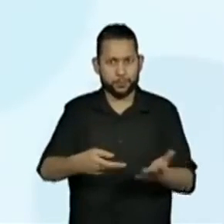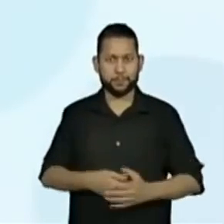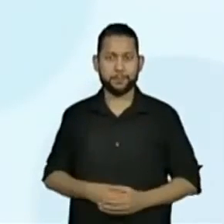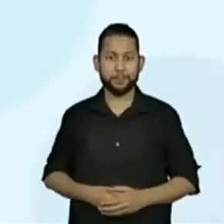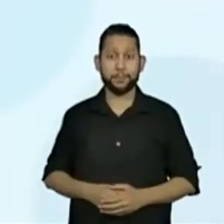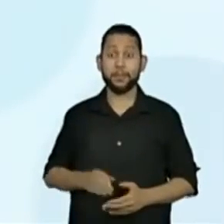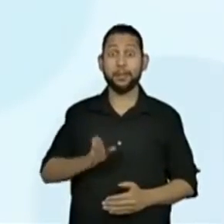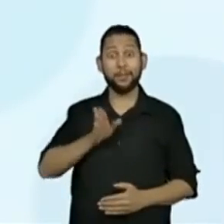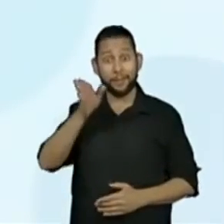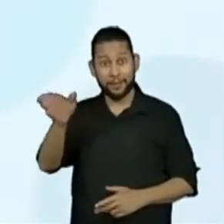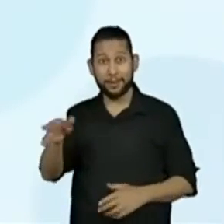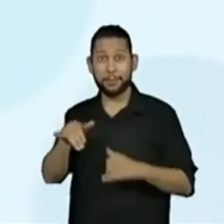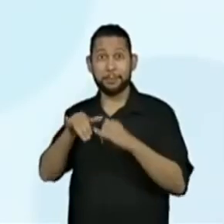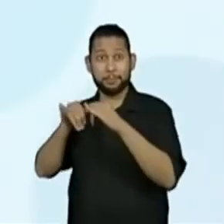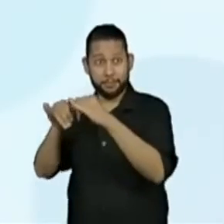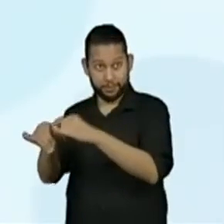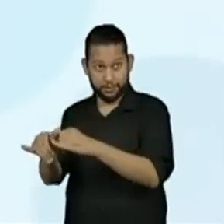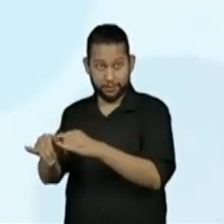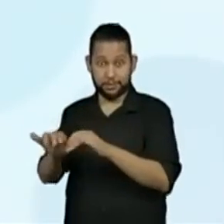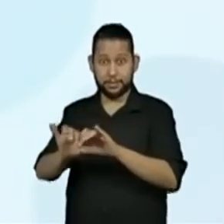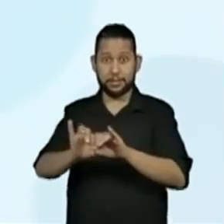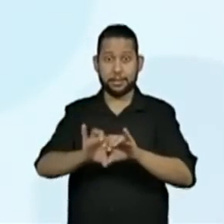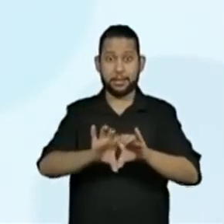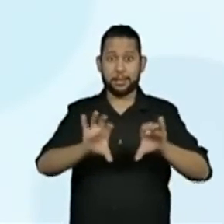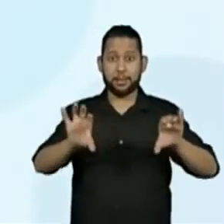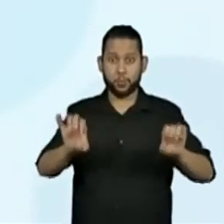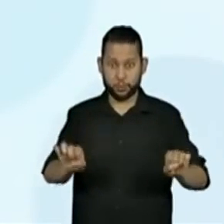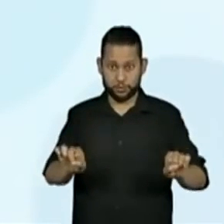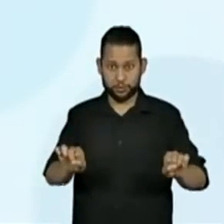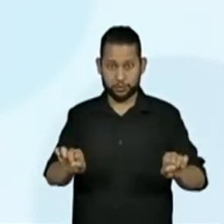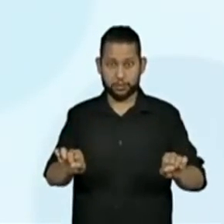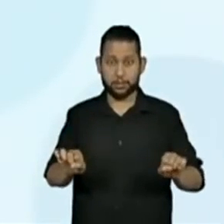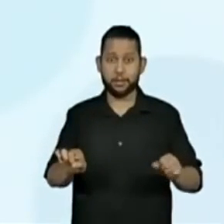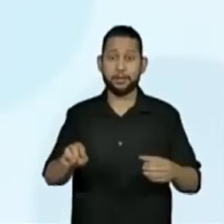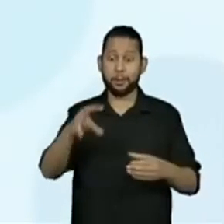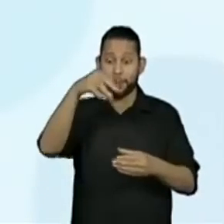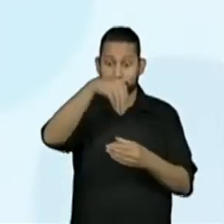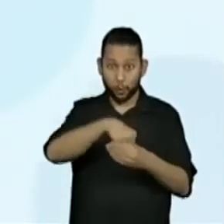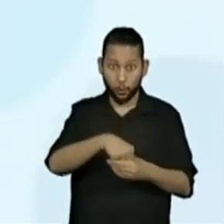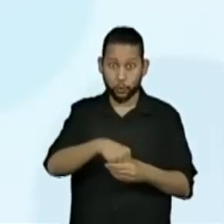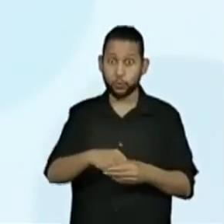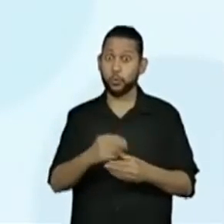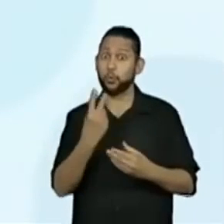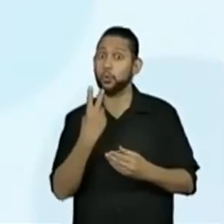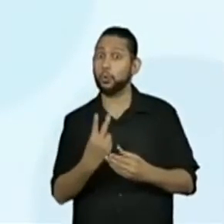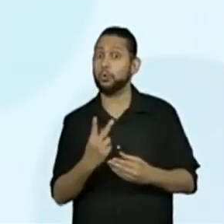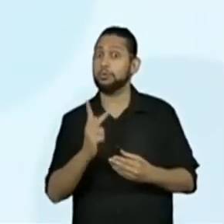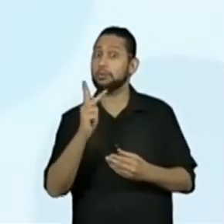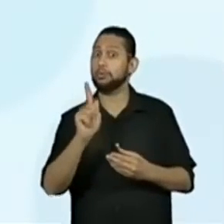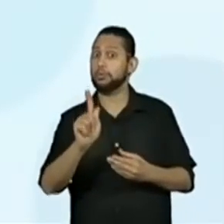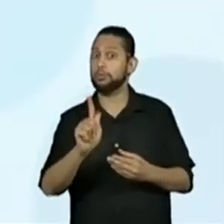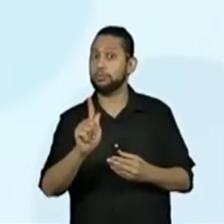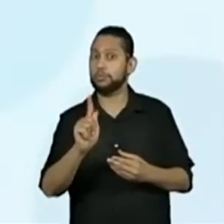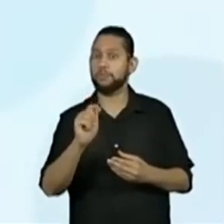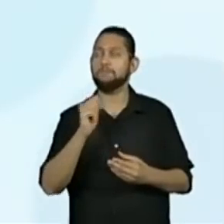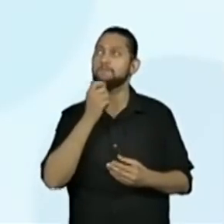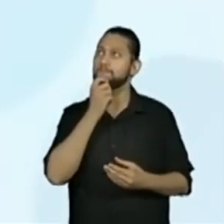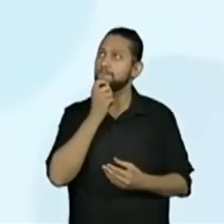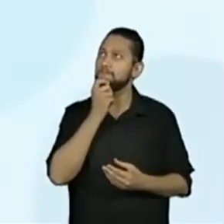e no atacadista as linguiças são vendidas em pacotes de 2 kg